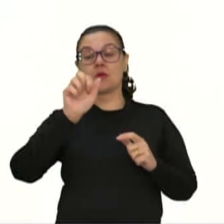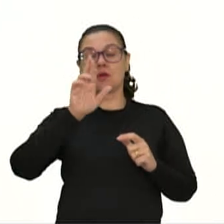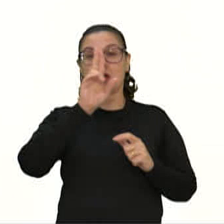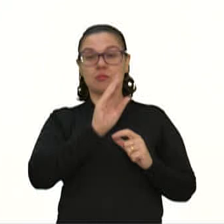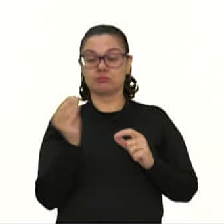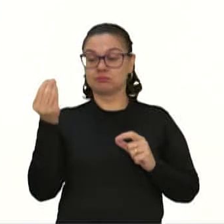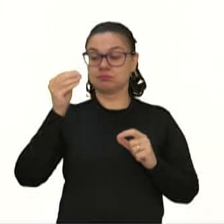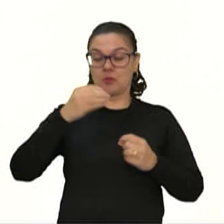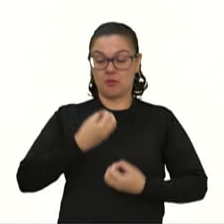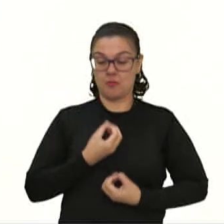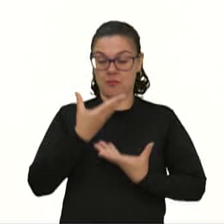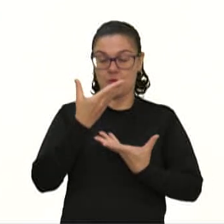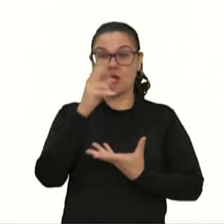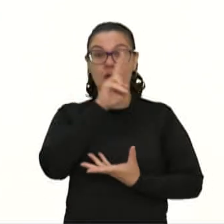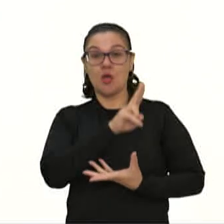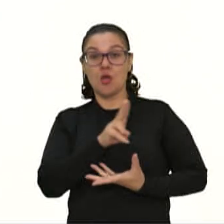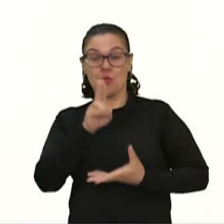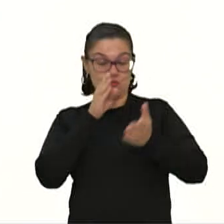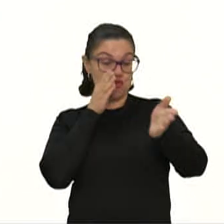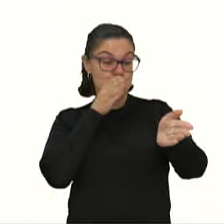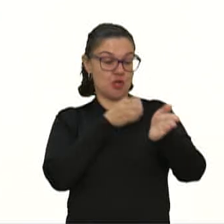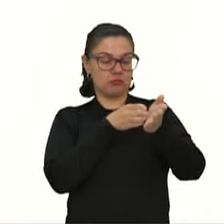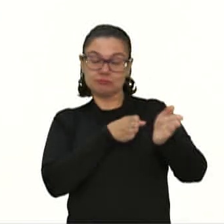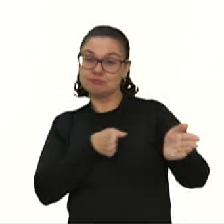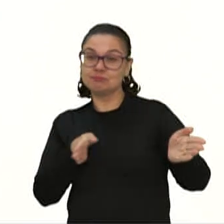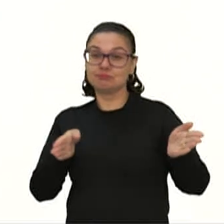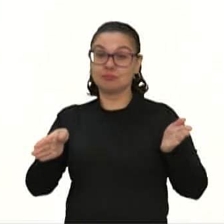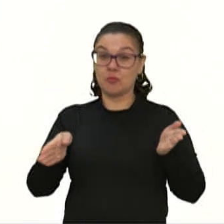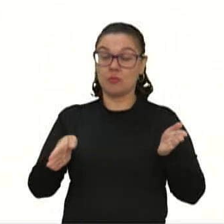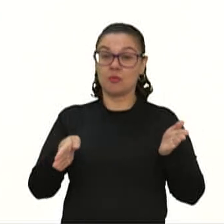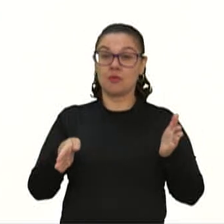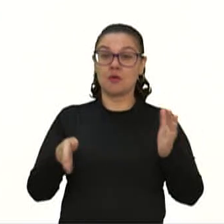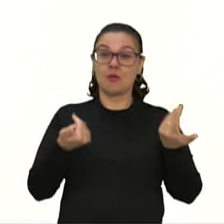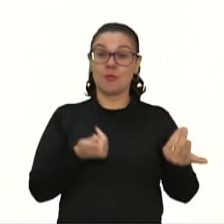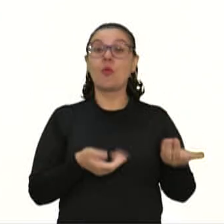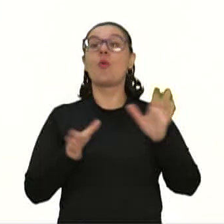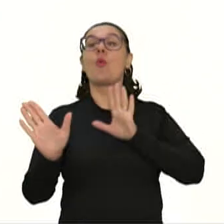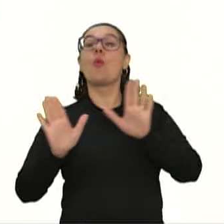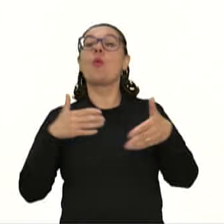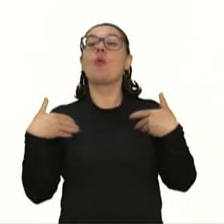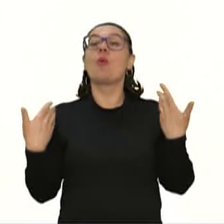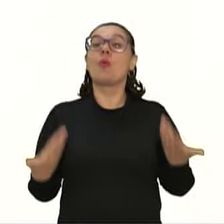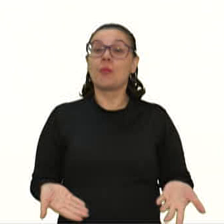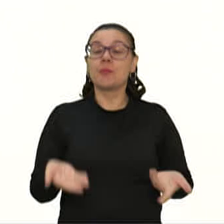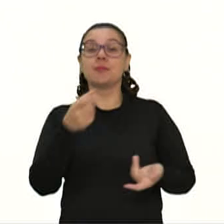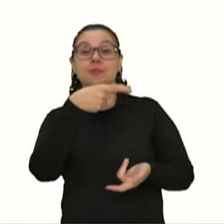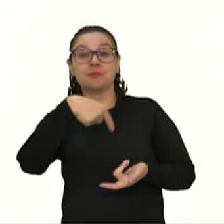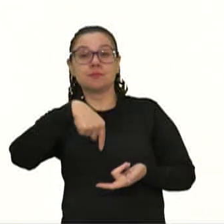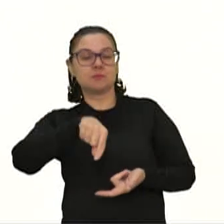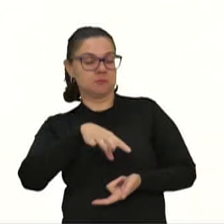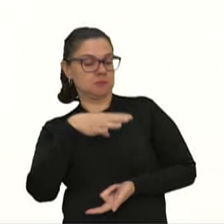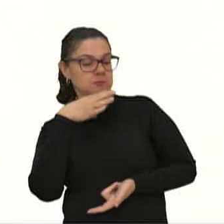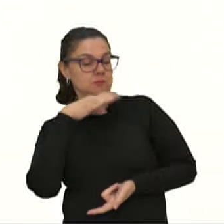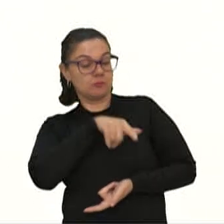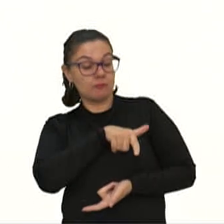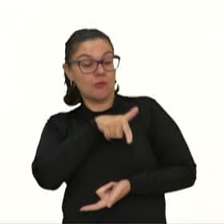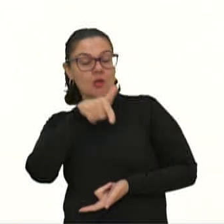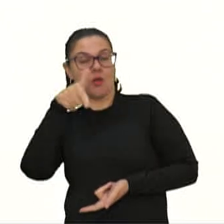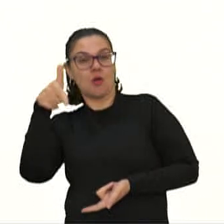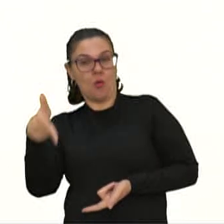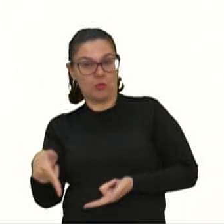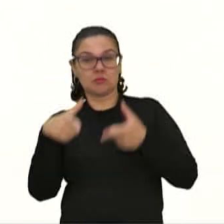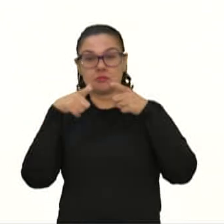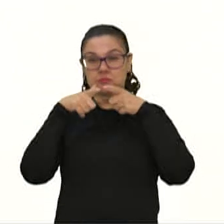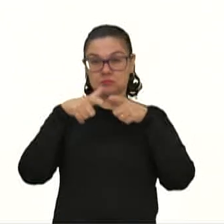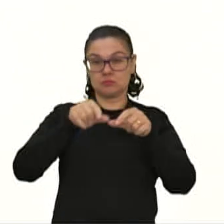poema? Este uso é denotativo ou conotativo? Ele é literal ou figurado? Você reconhece outra figura de linguagem